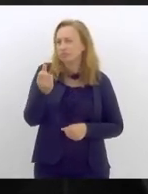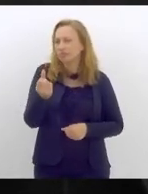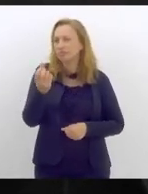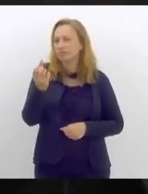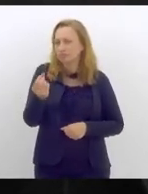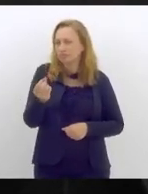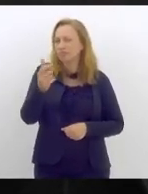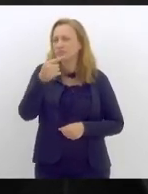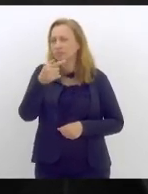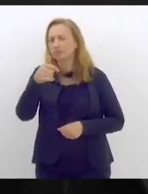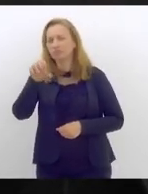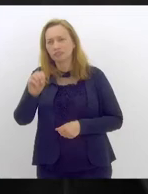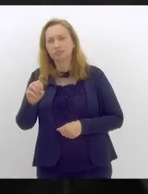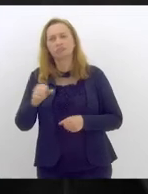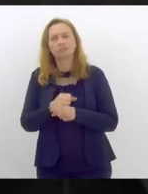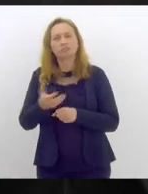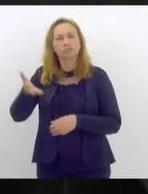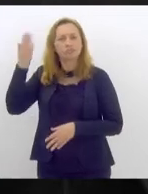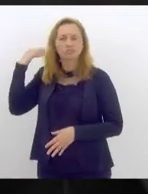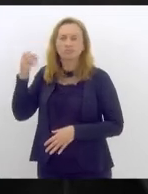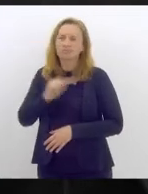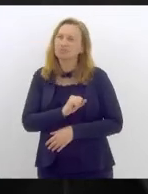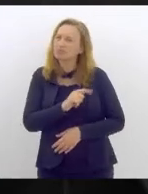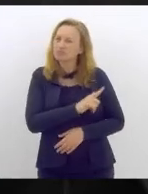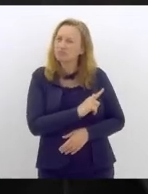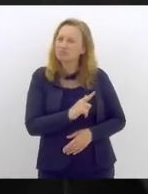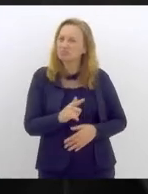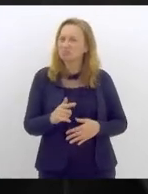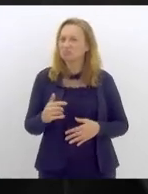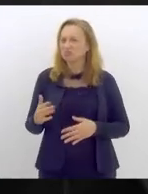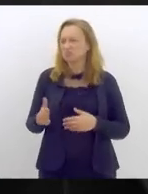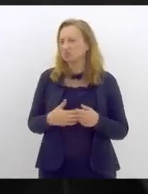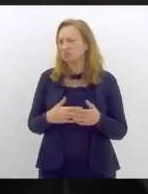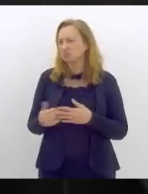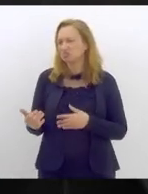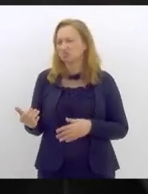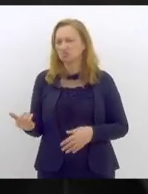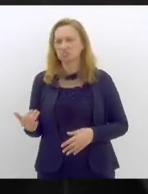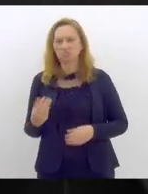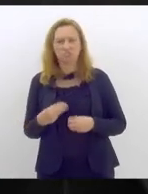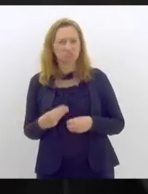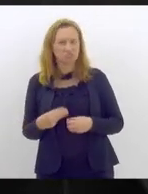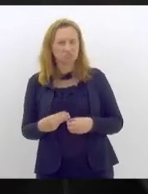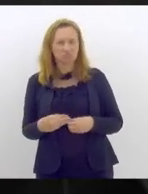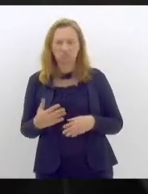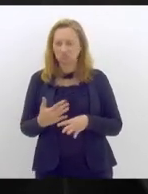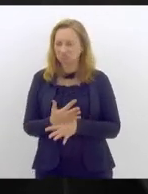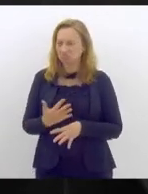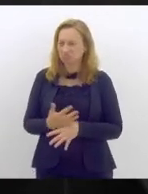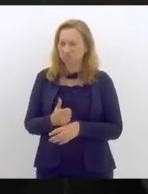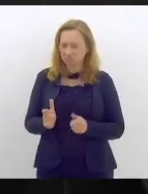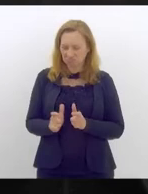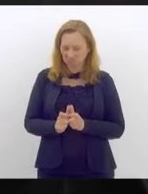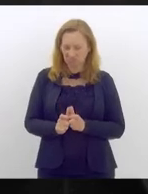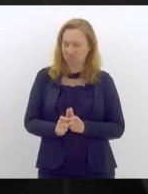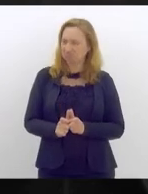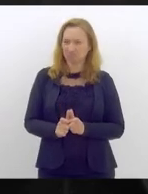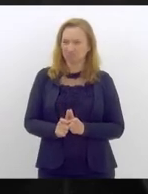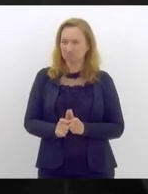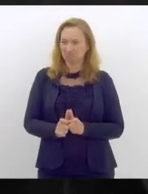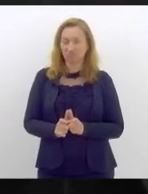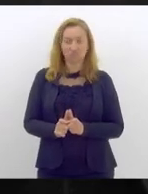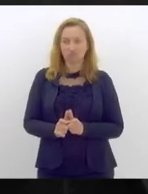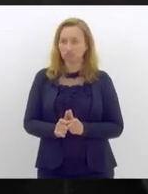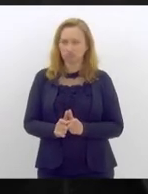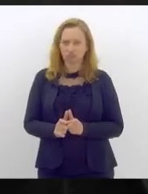então São Gonçalo não município qualquer não é Uma cidadezinha não é um